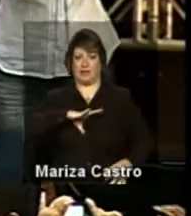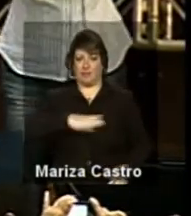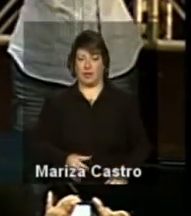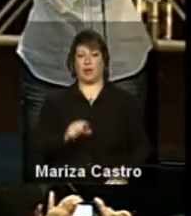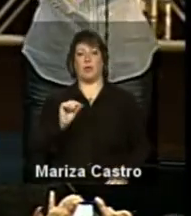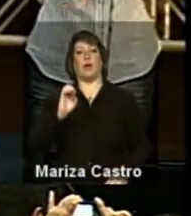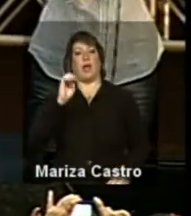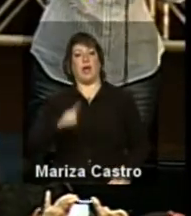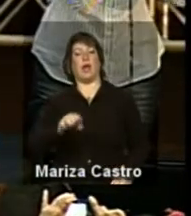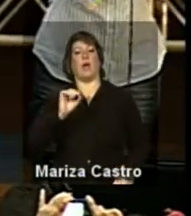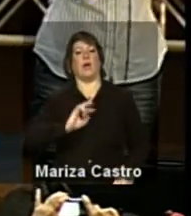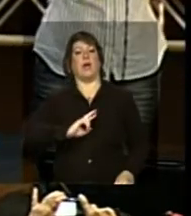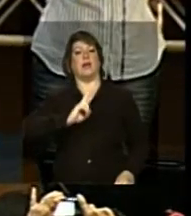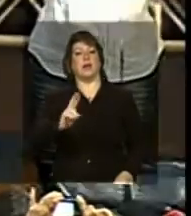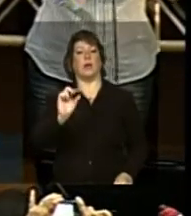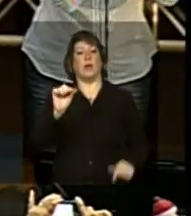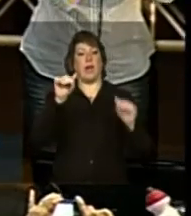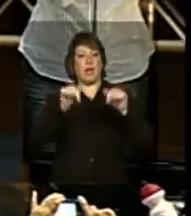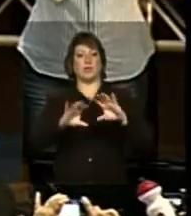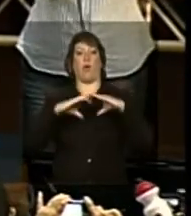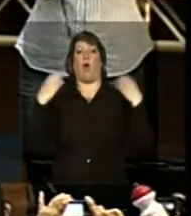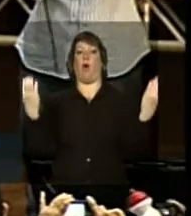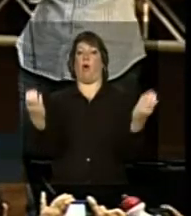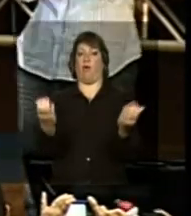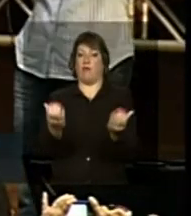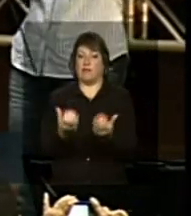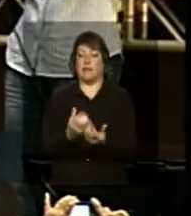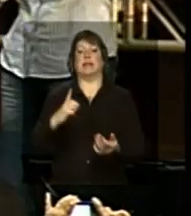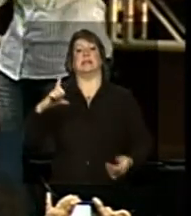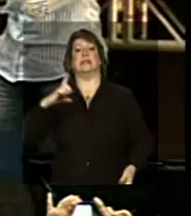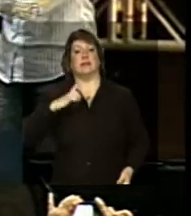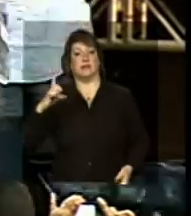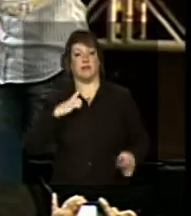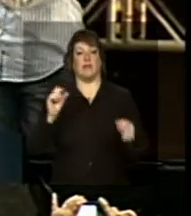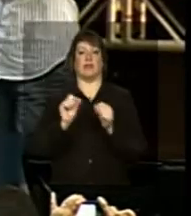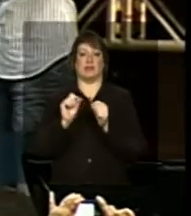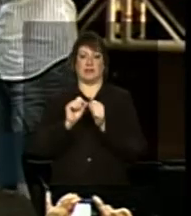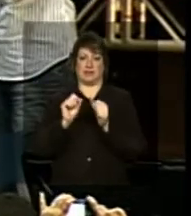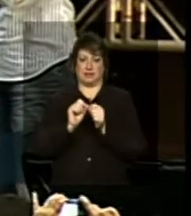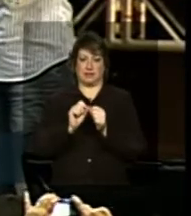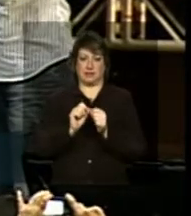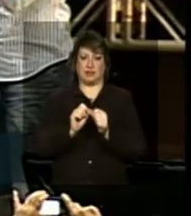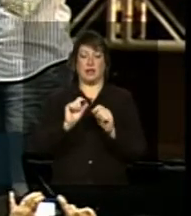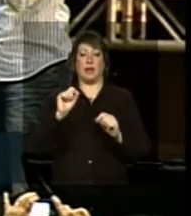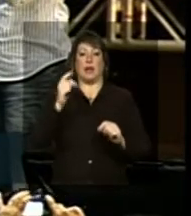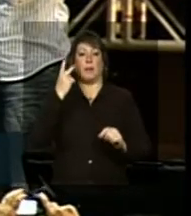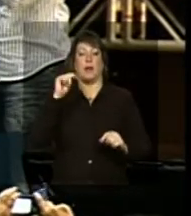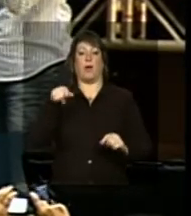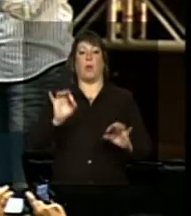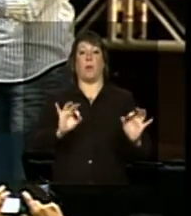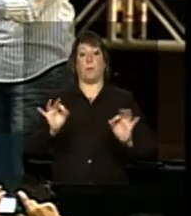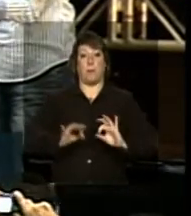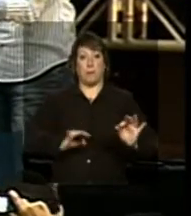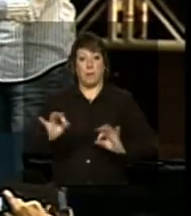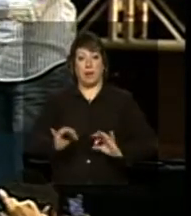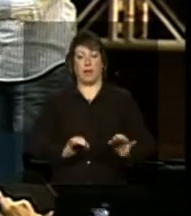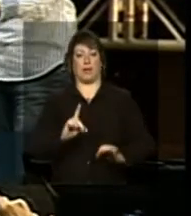os resultados que esta conferência está produzindo no plano